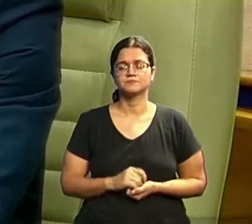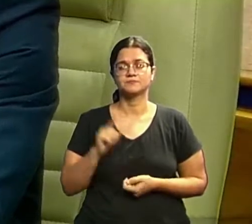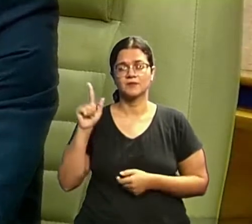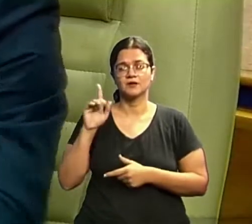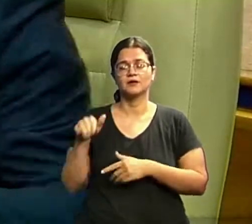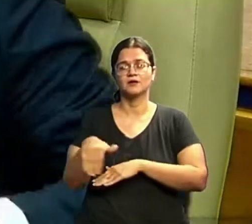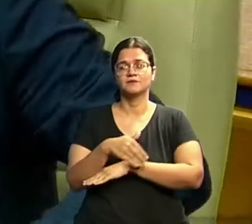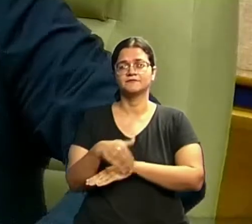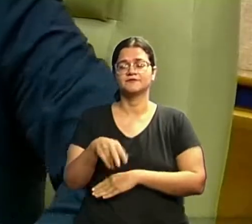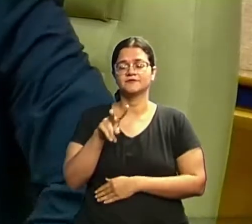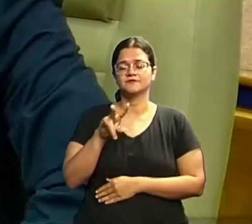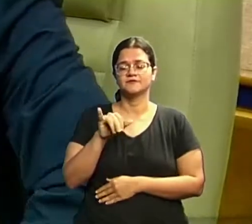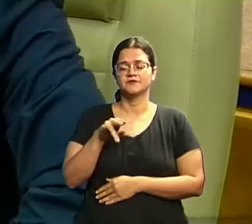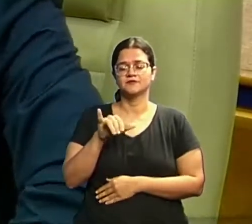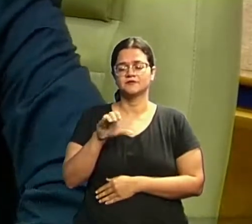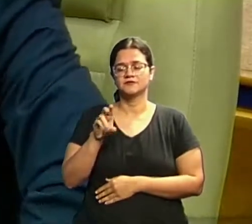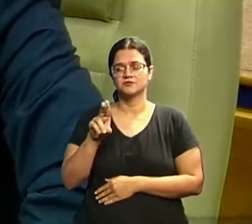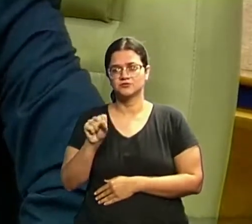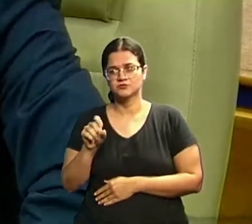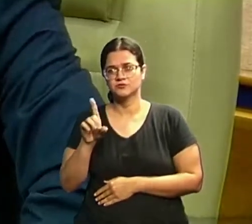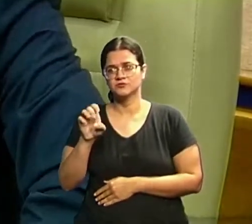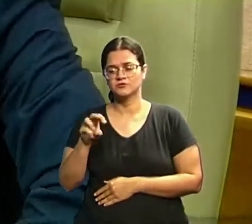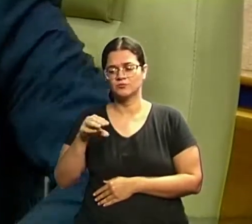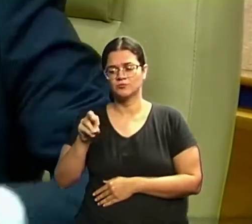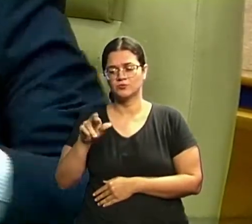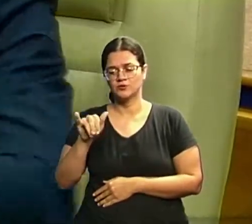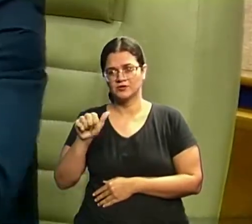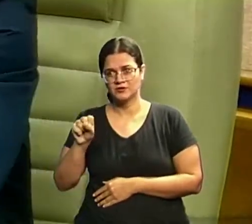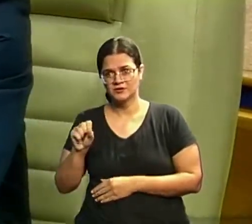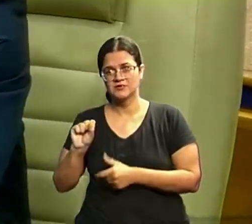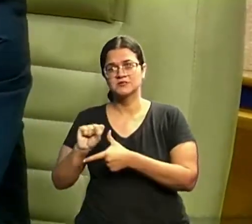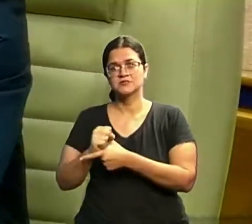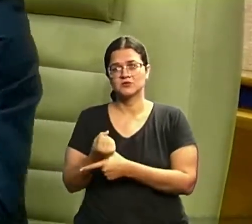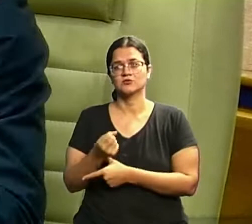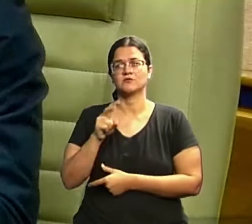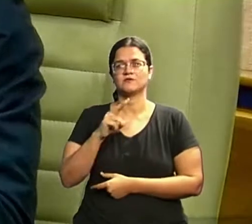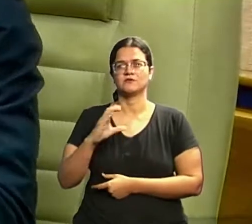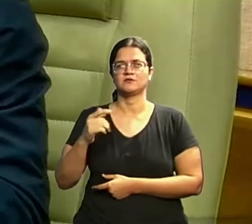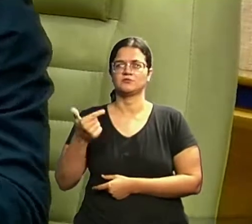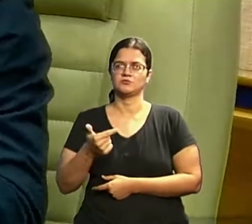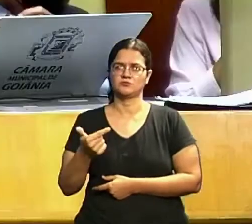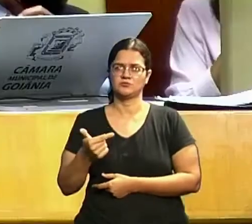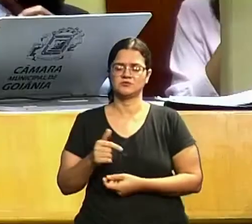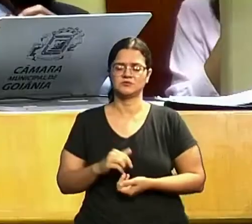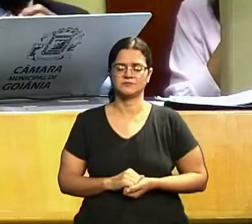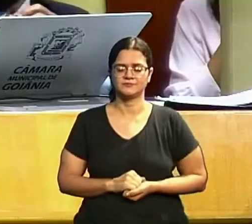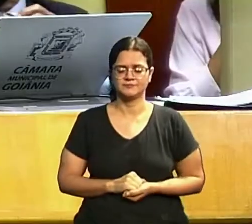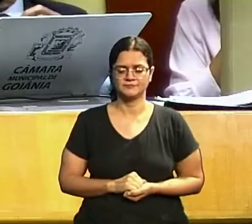Lá é a Avenida Vinícius de Moraes, presidente, lá no Vera Cruz 2. Muito bem.